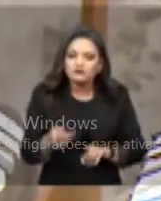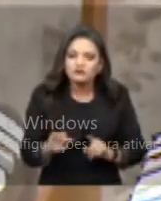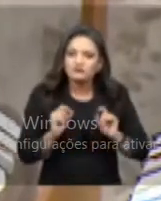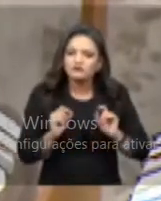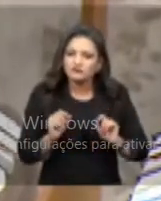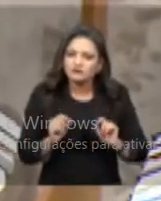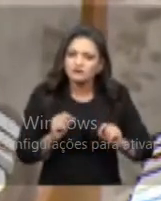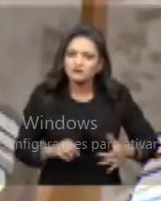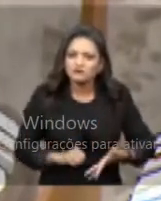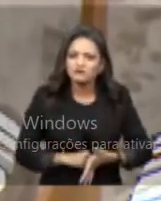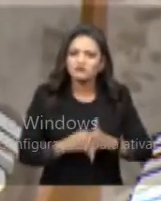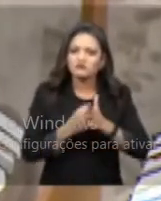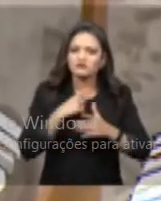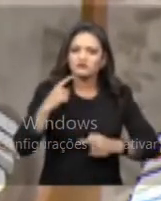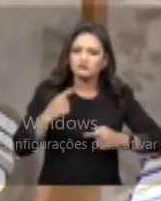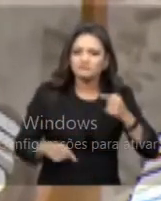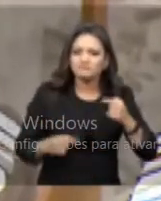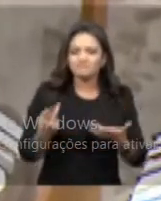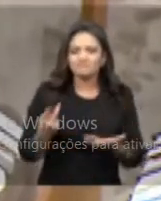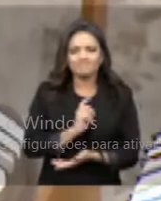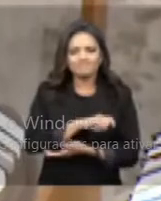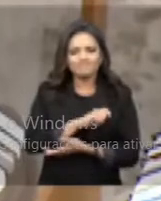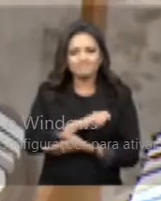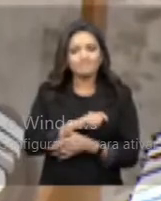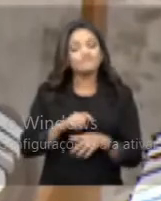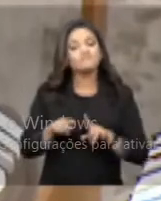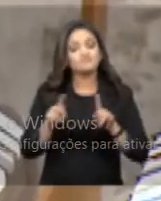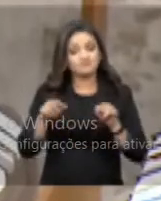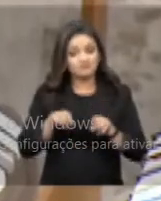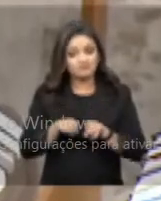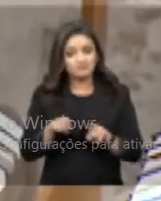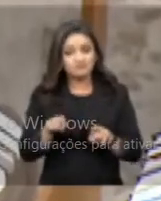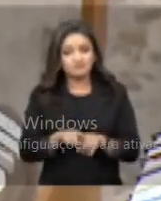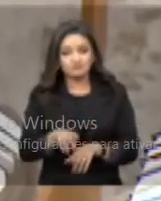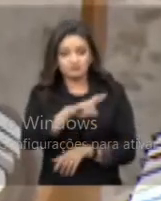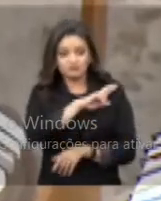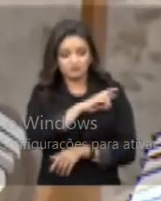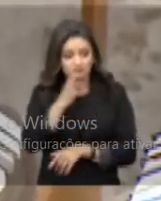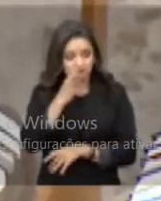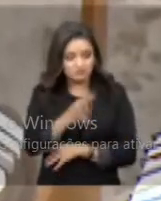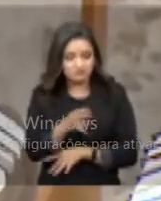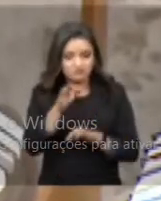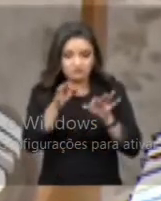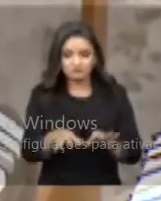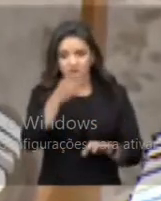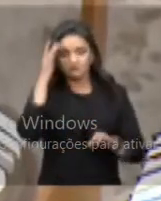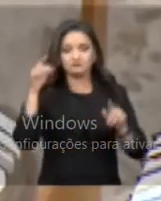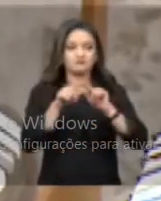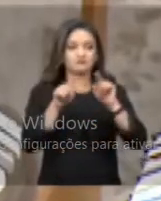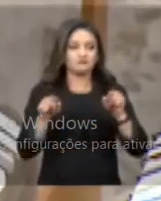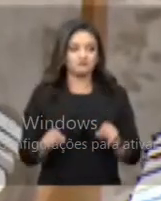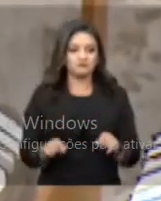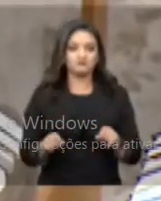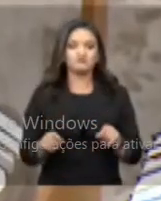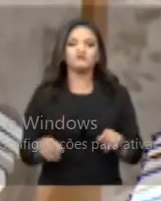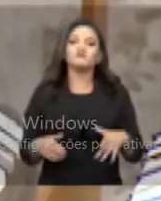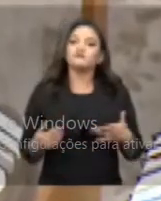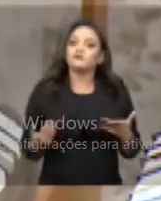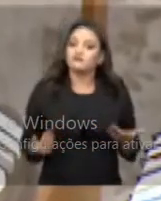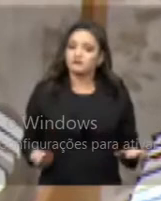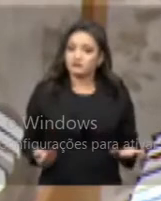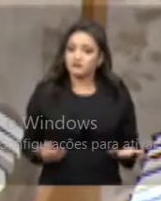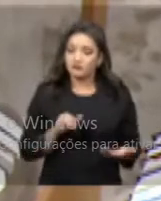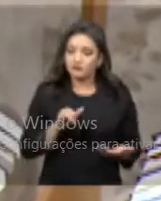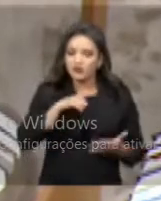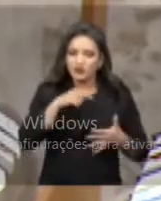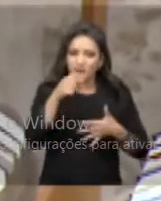má-fé e de se promover a responsabilização objetiva do agente, evidenciando que, uma vez